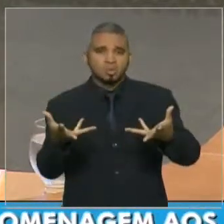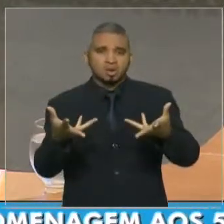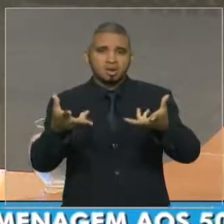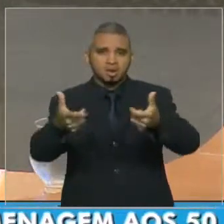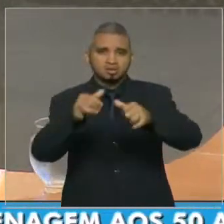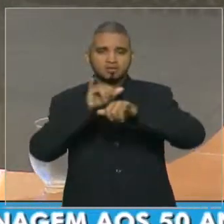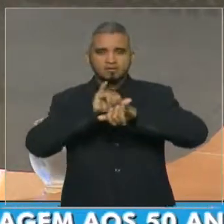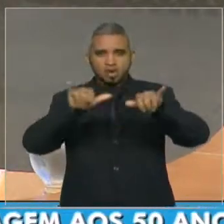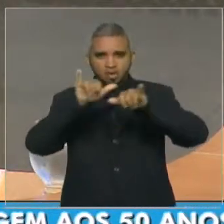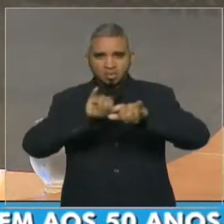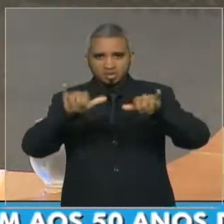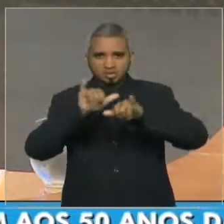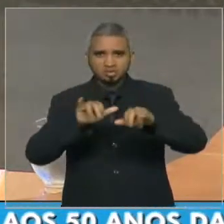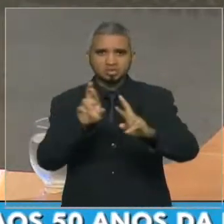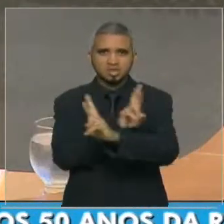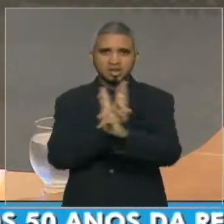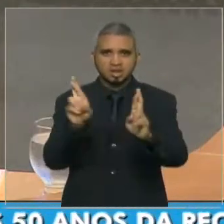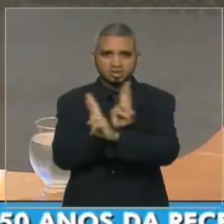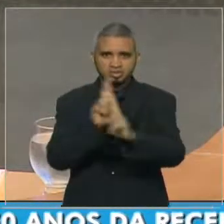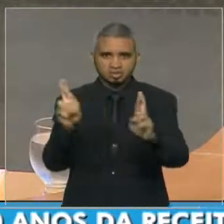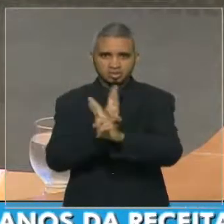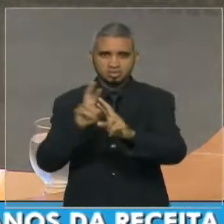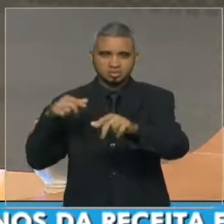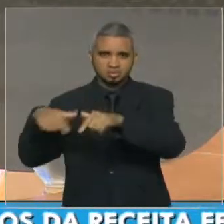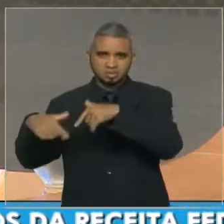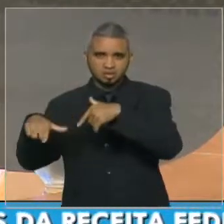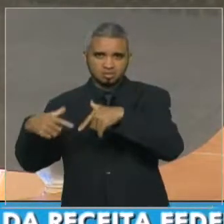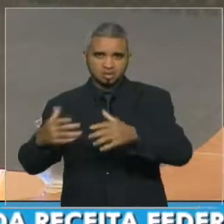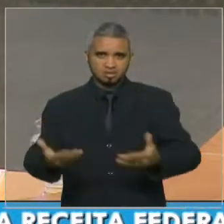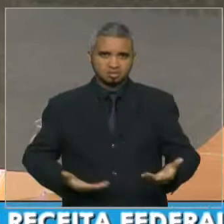trabalho, previdenciárias e tributárias.